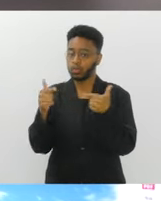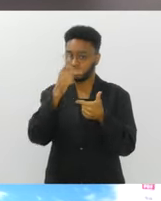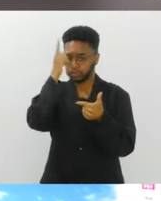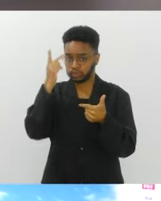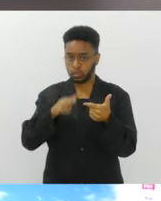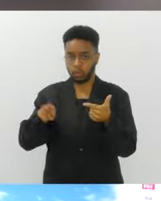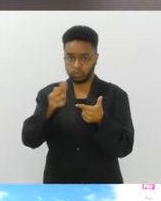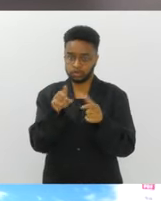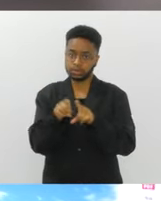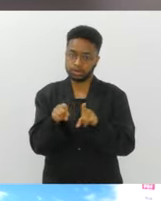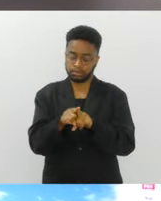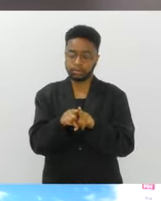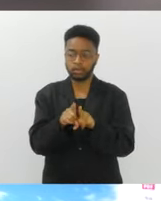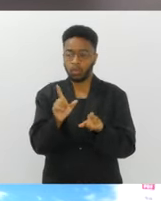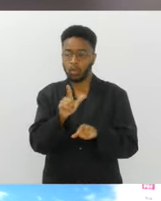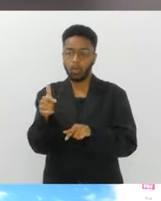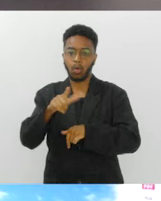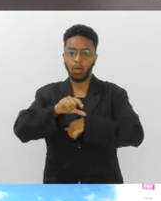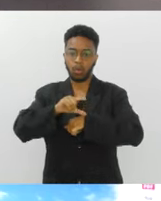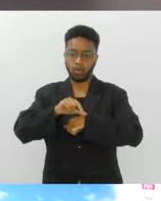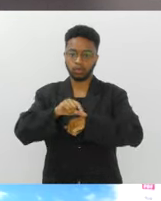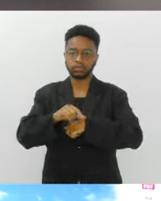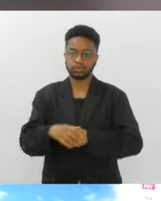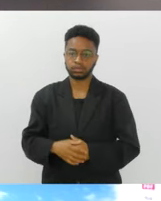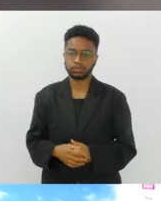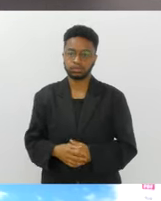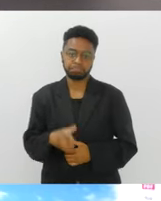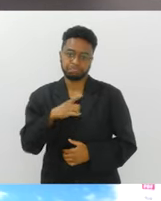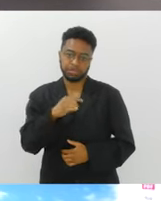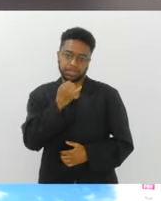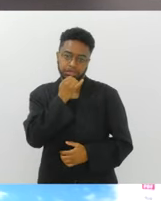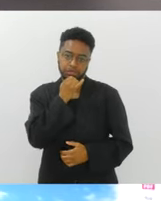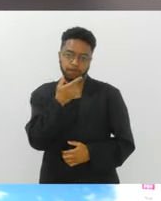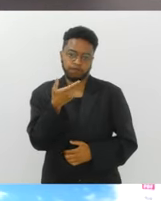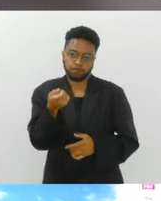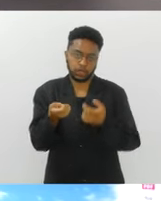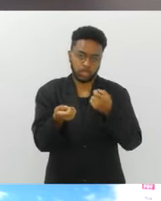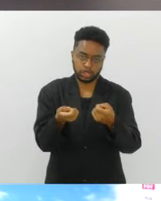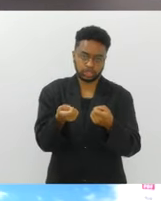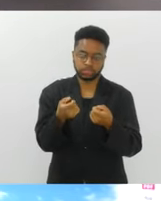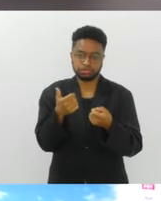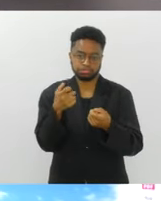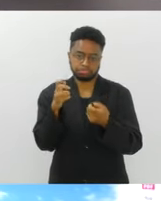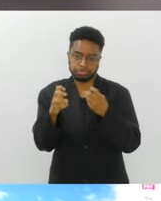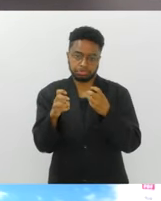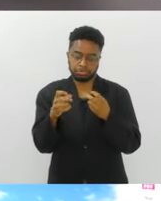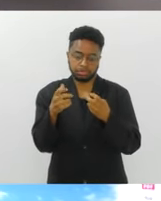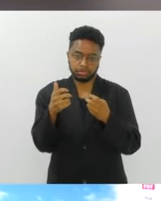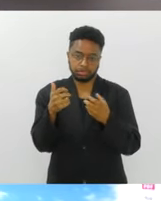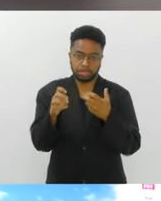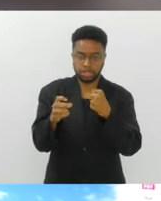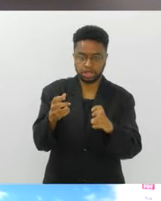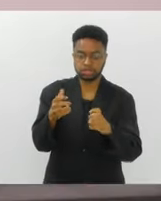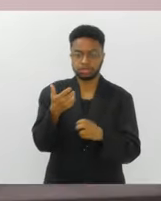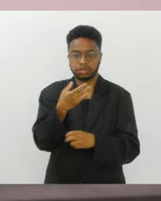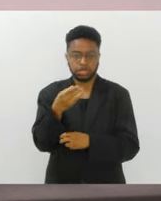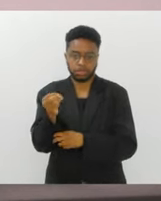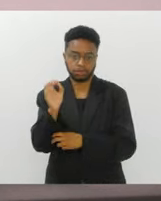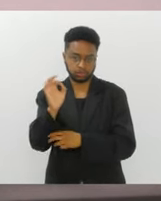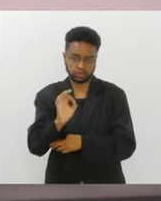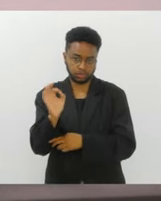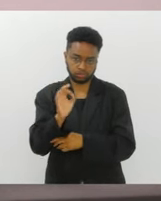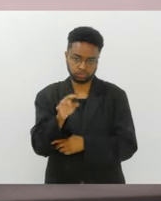transportar, mesmo que... com 20, 15 ou 30% da sua capacidade. Entendi. Deputado Dionísio,